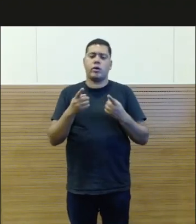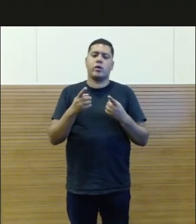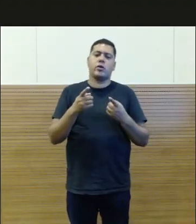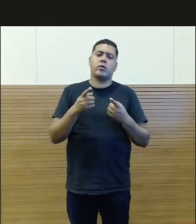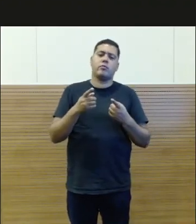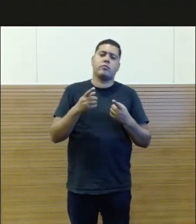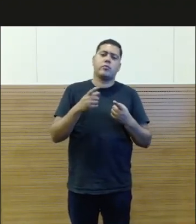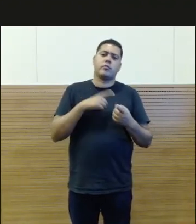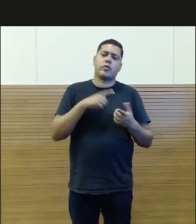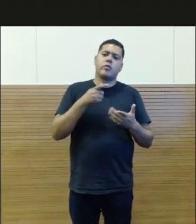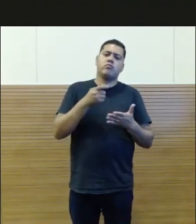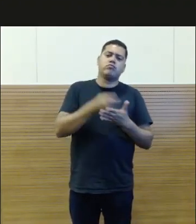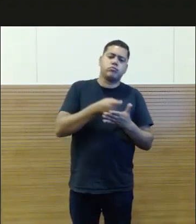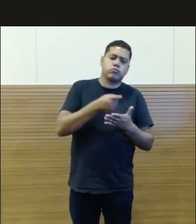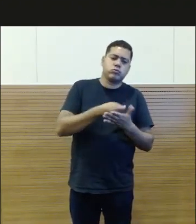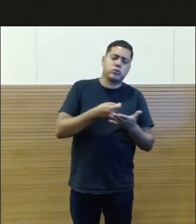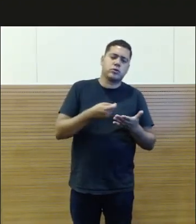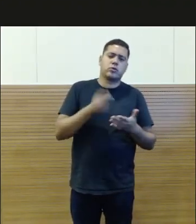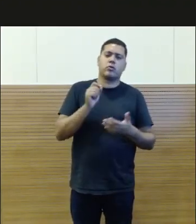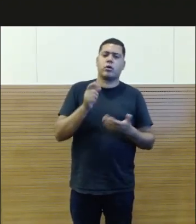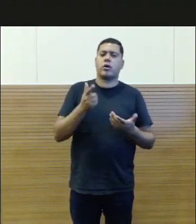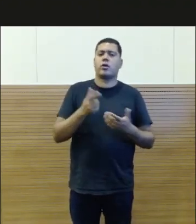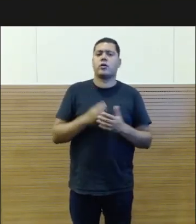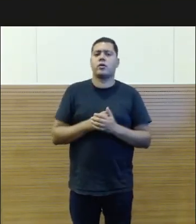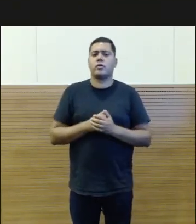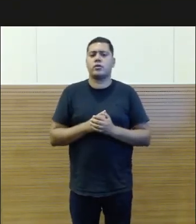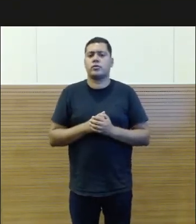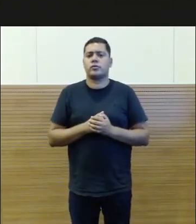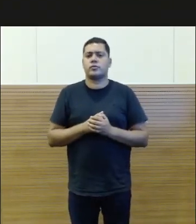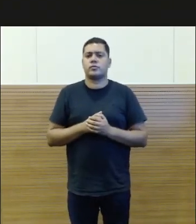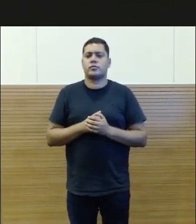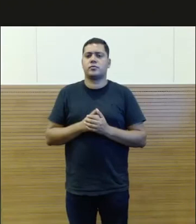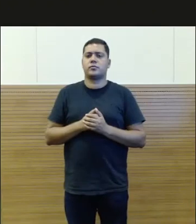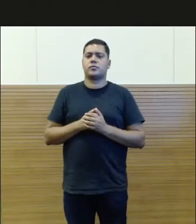até um efeito